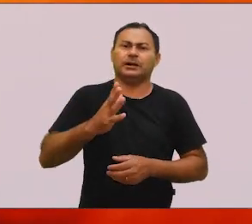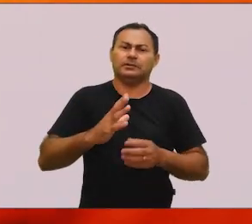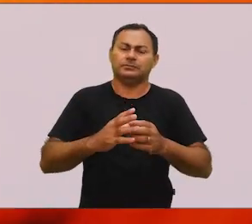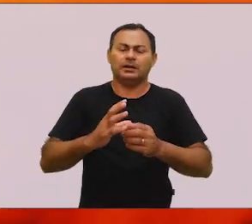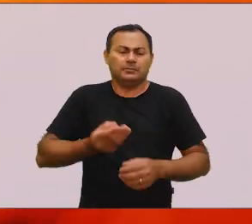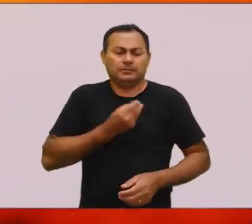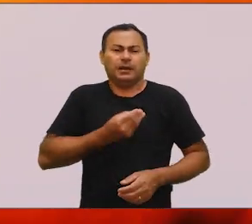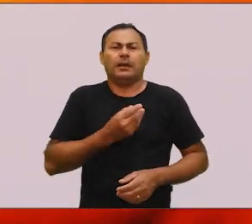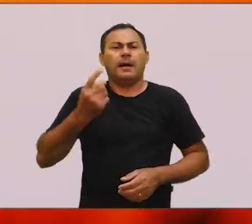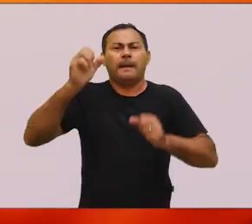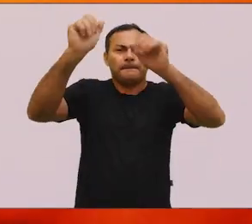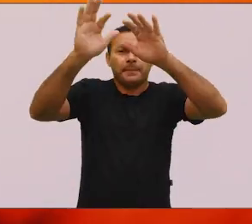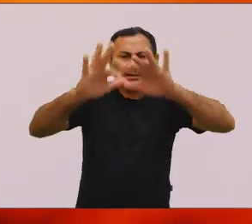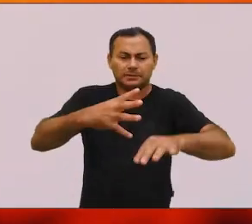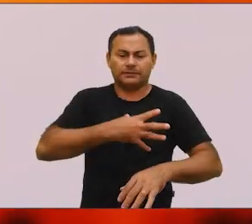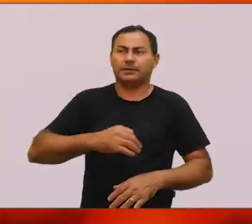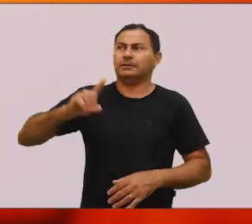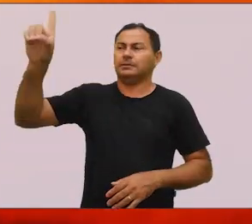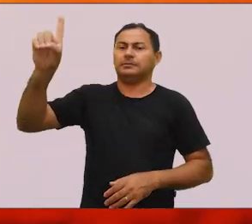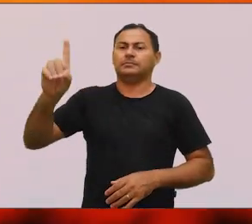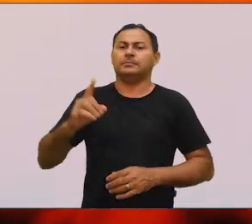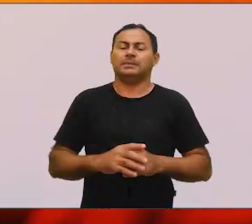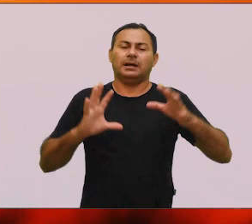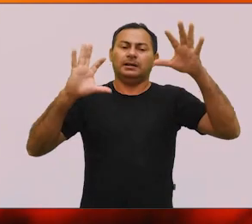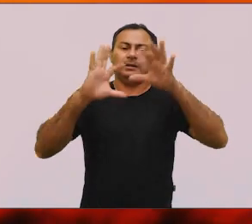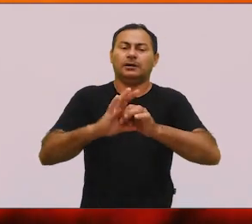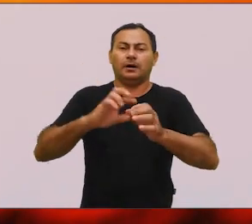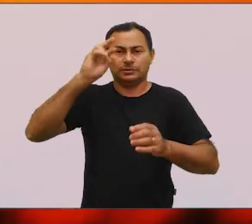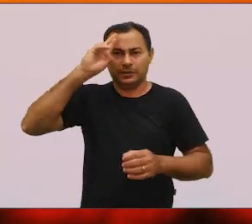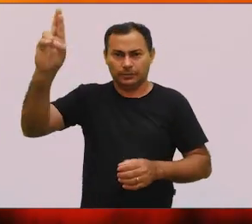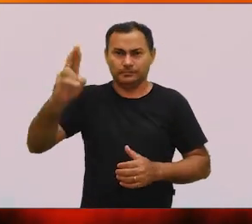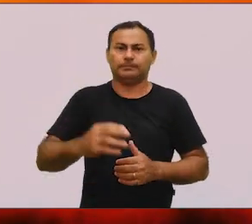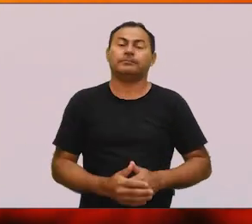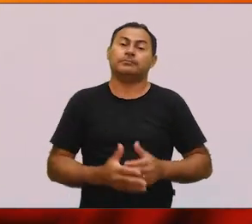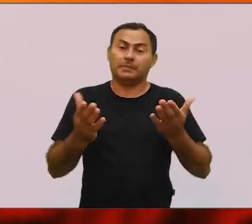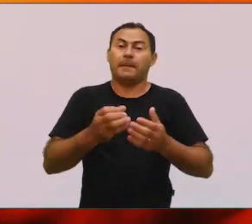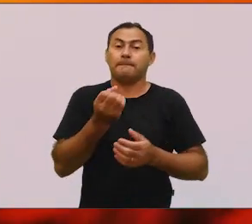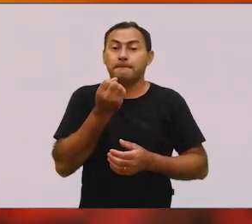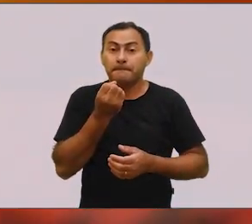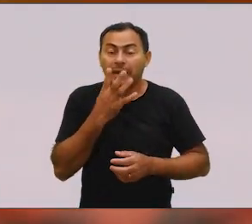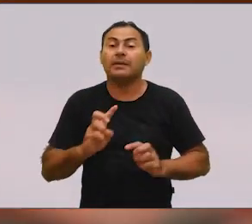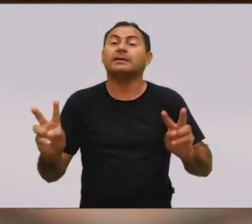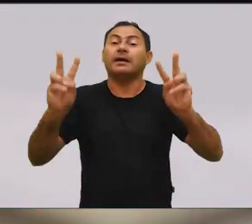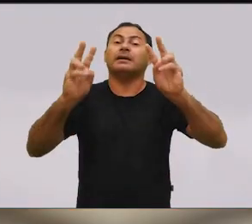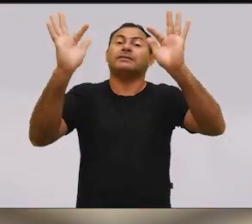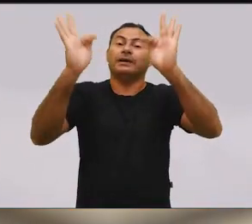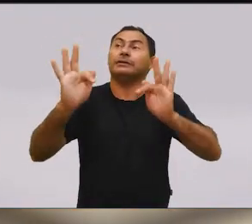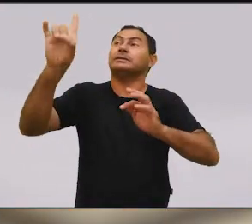está desfrutando a bênção de ser filho de Deus, de estar ligado ao Senhor. Seja